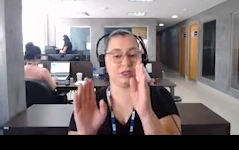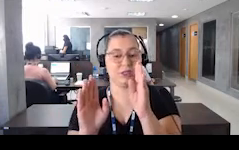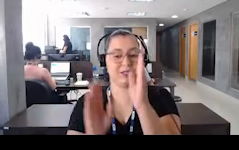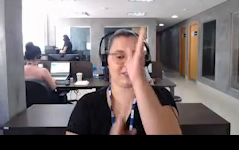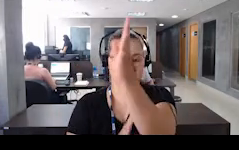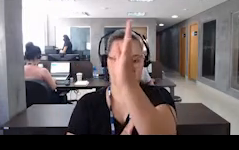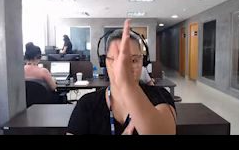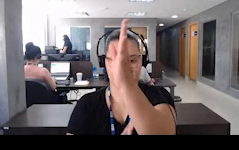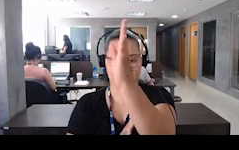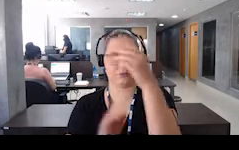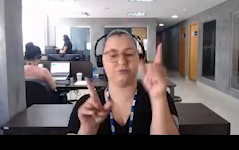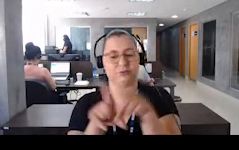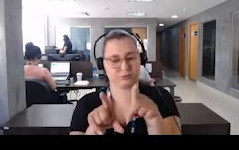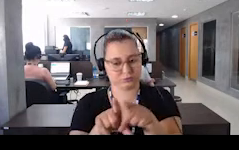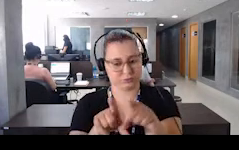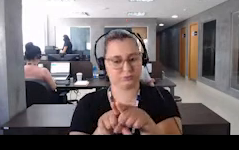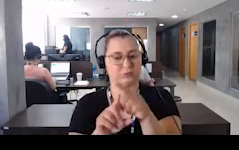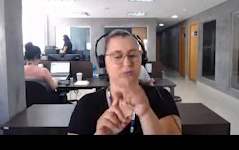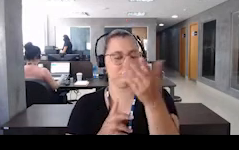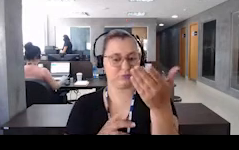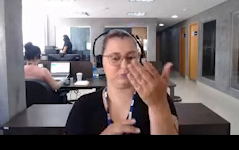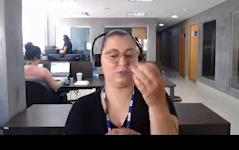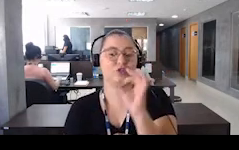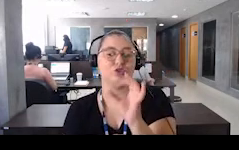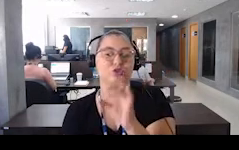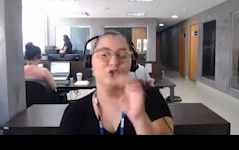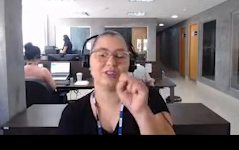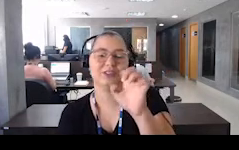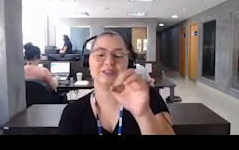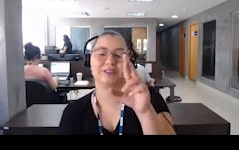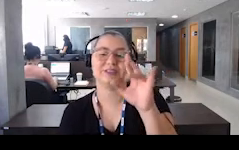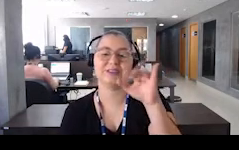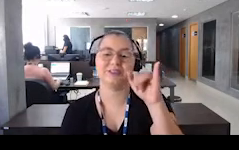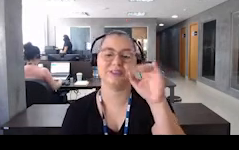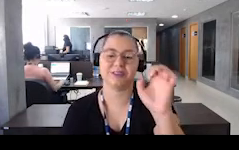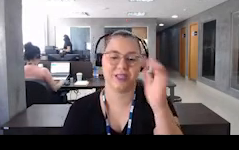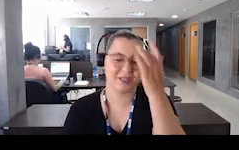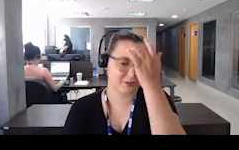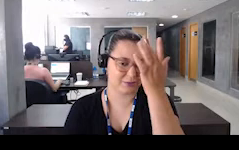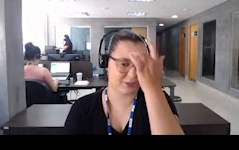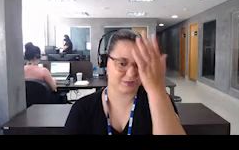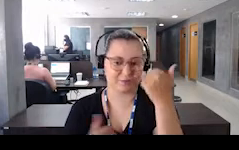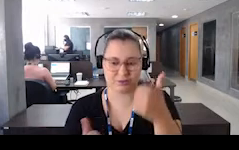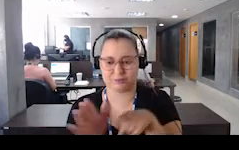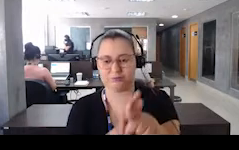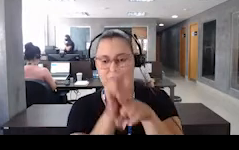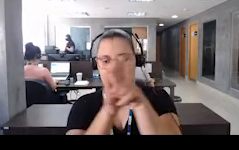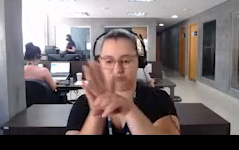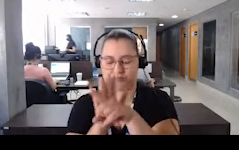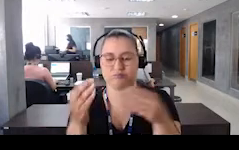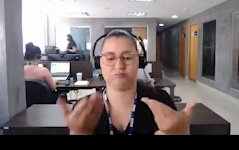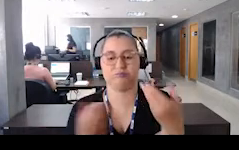de ligação, né? E aí a gente vai ter apenas um circuito em série, que é mais fácil de analisar, tudo bem? Então vamos